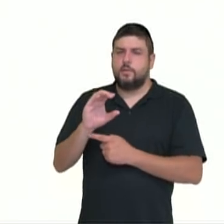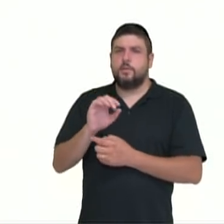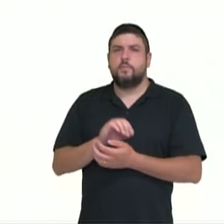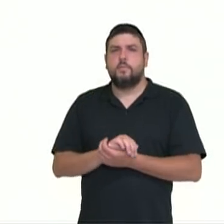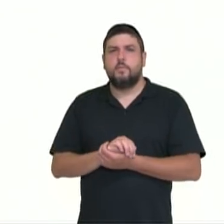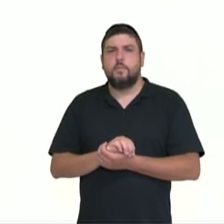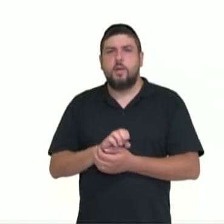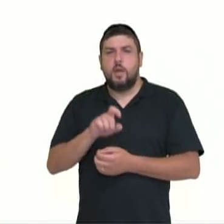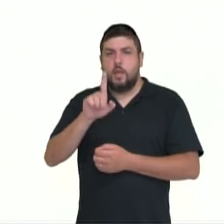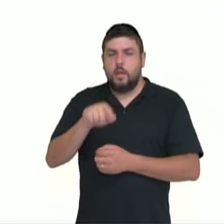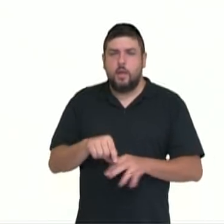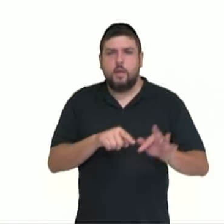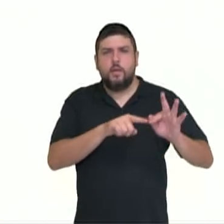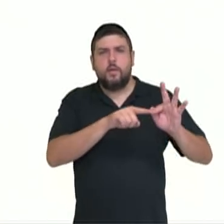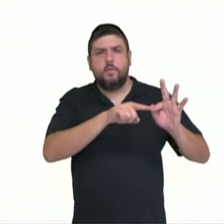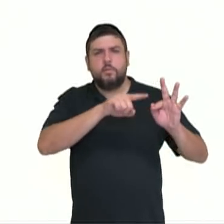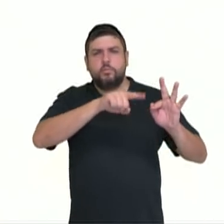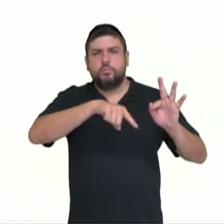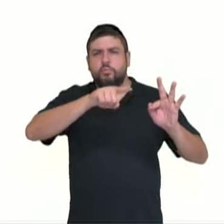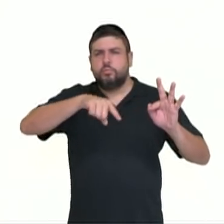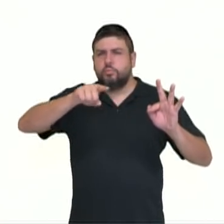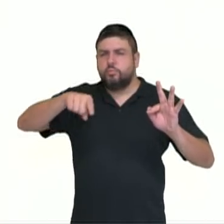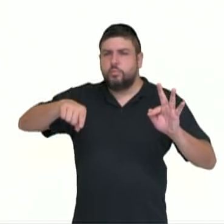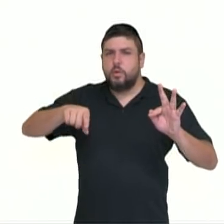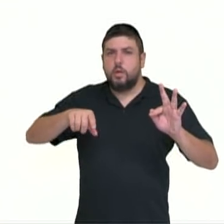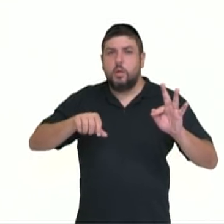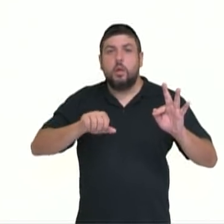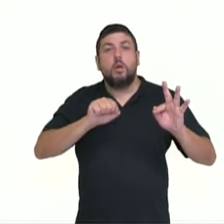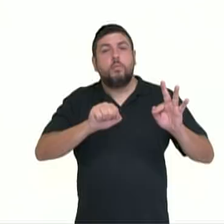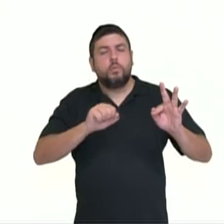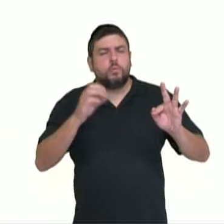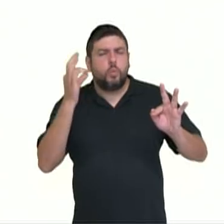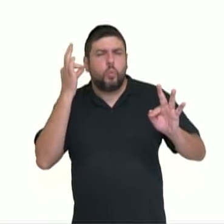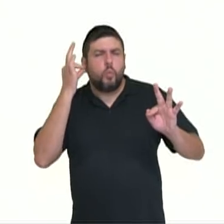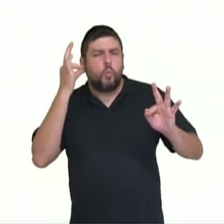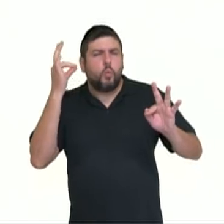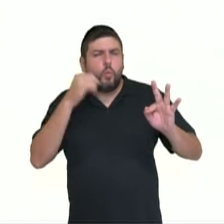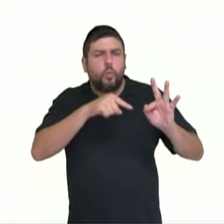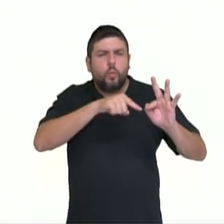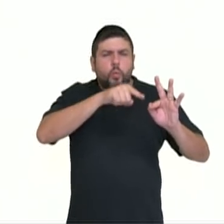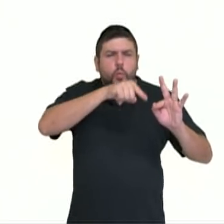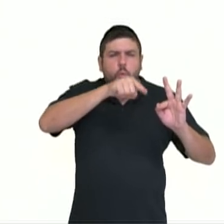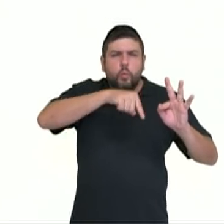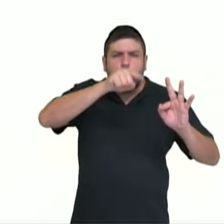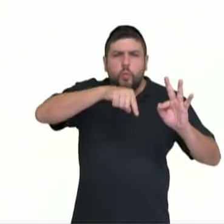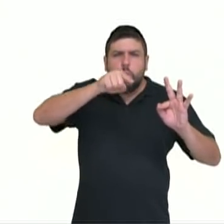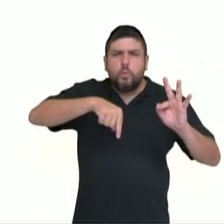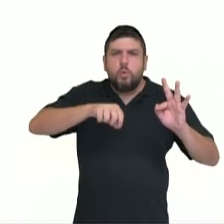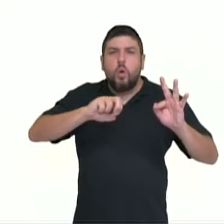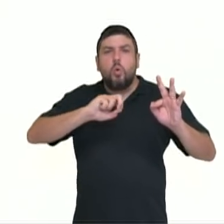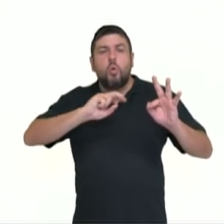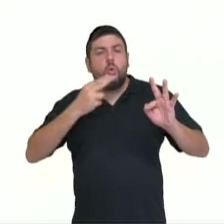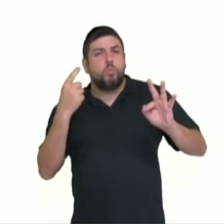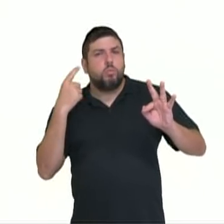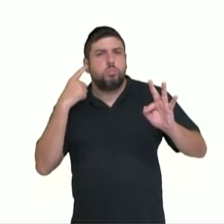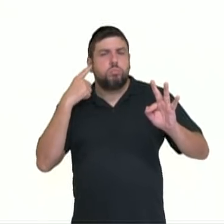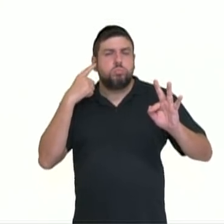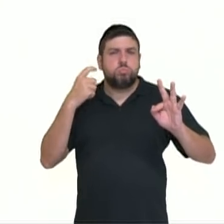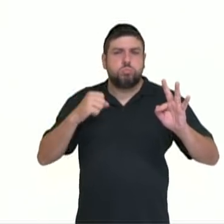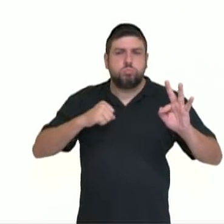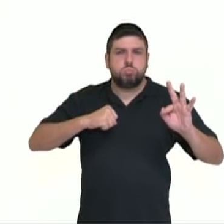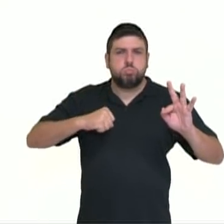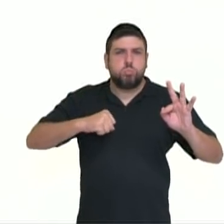sua frequência, podendo ser mais aguda ou mais grave.